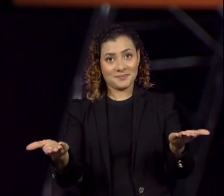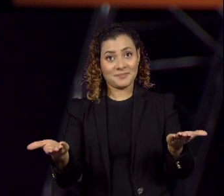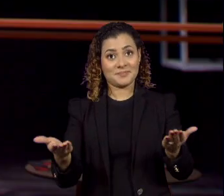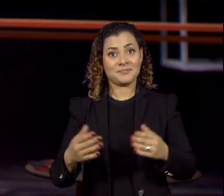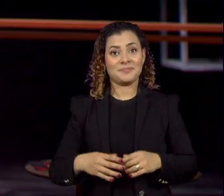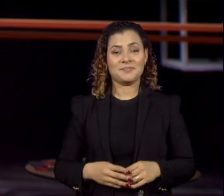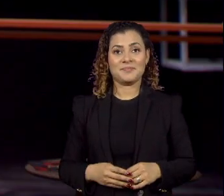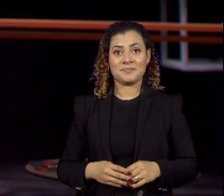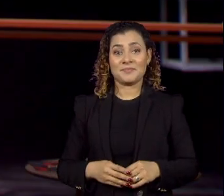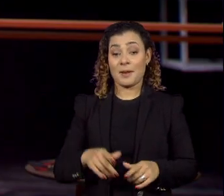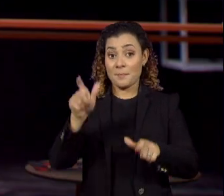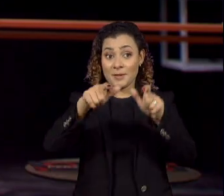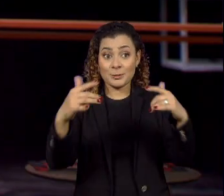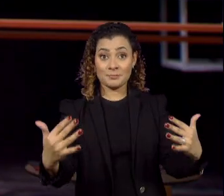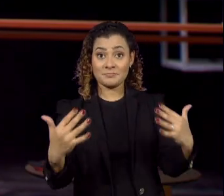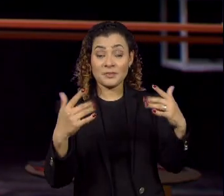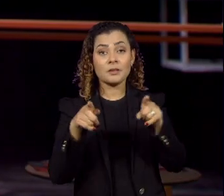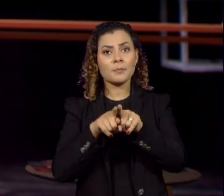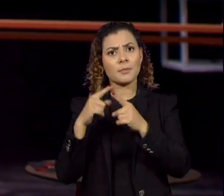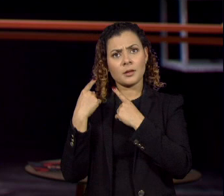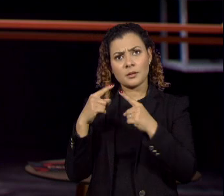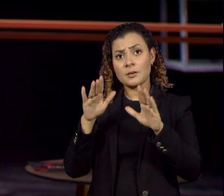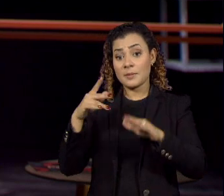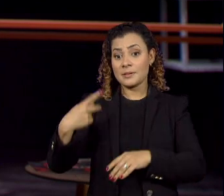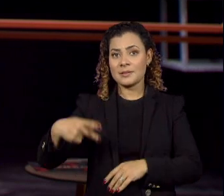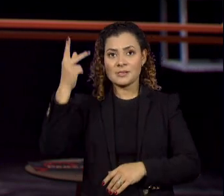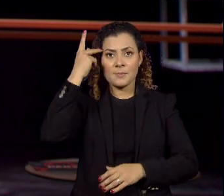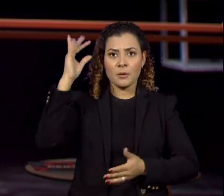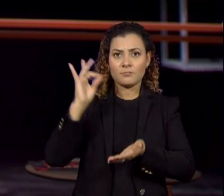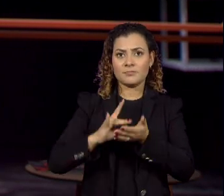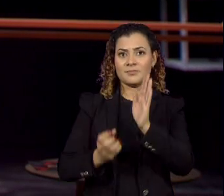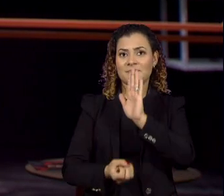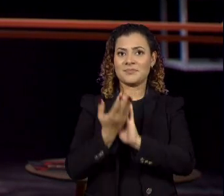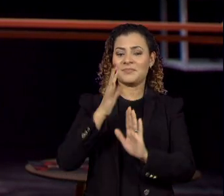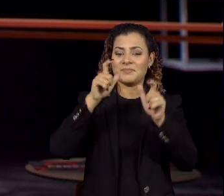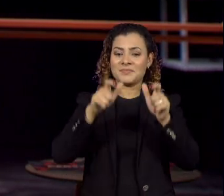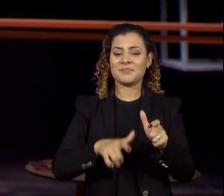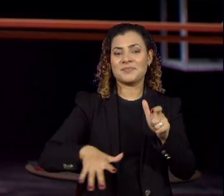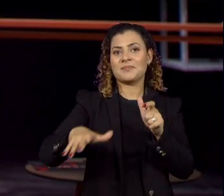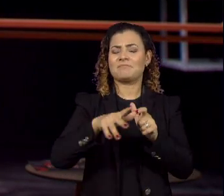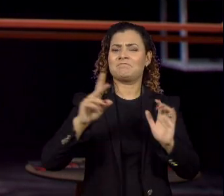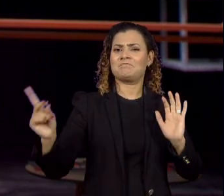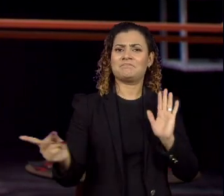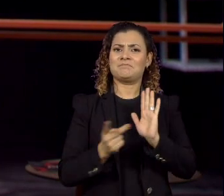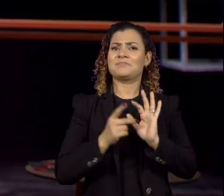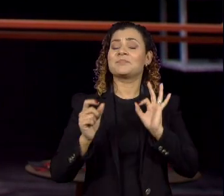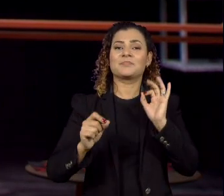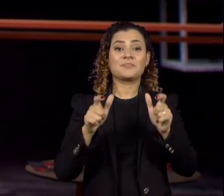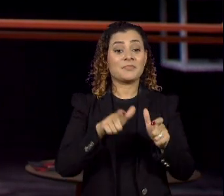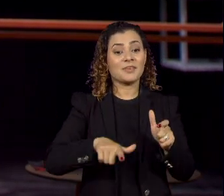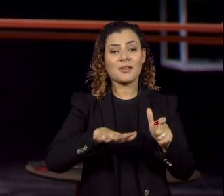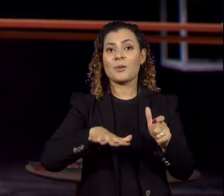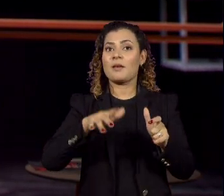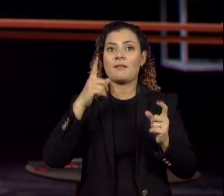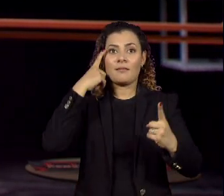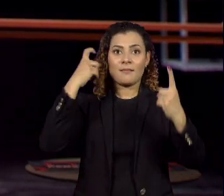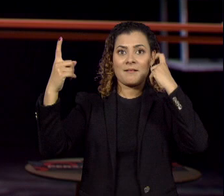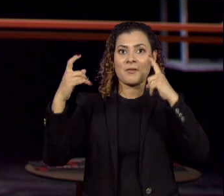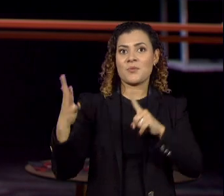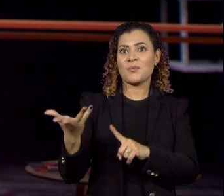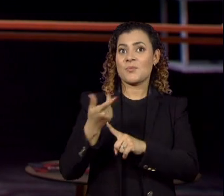crítica. Mas seria em São Paulo que ele iria estabelecer um espaço que se tornaria uma verdadeira usina de criação artística.